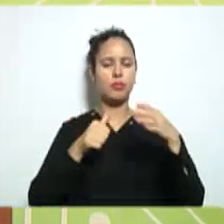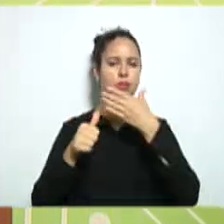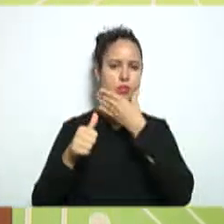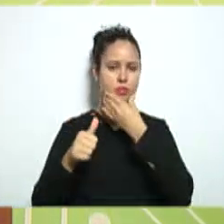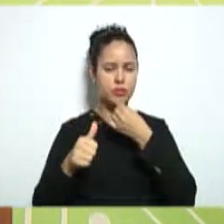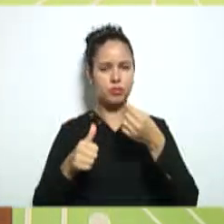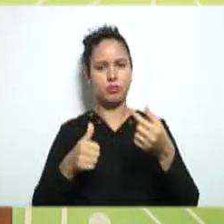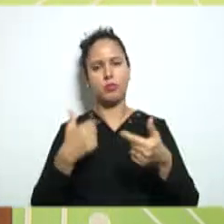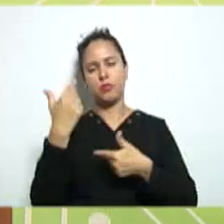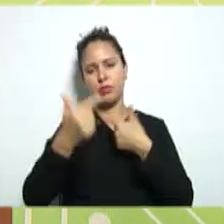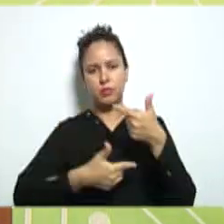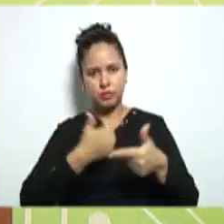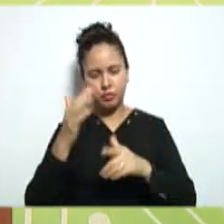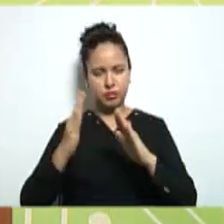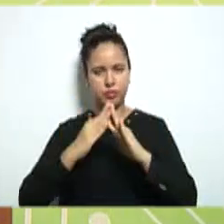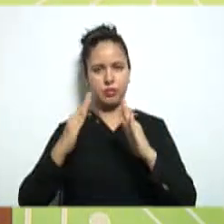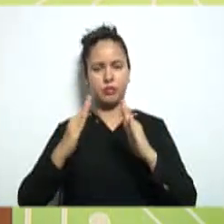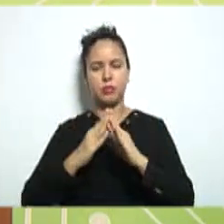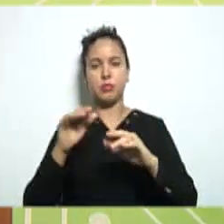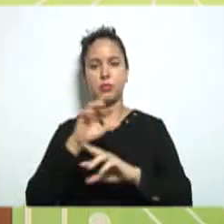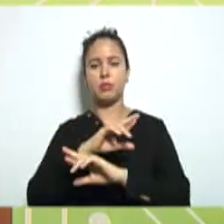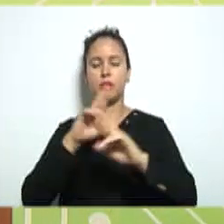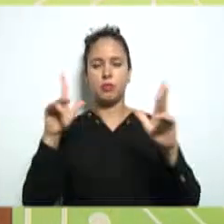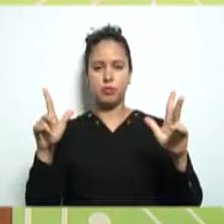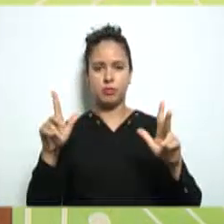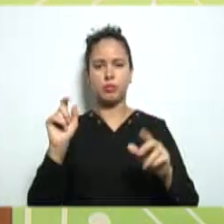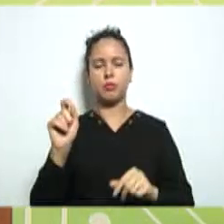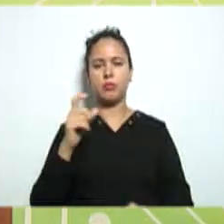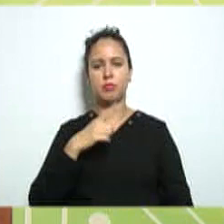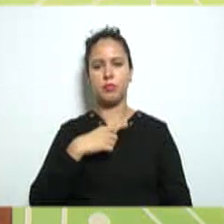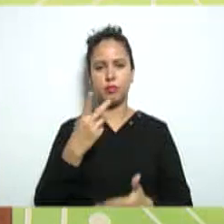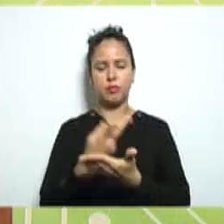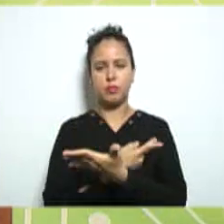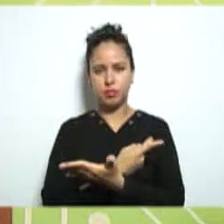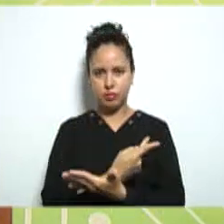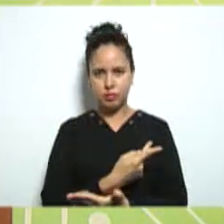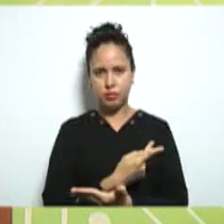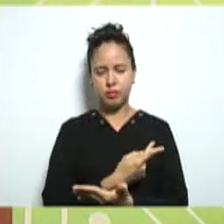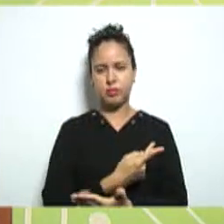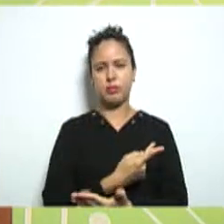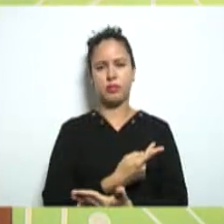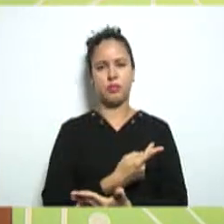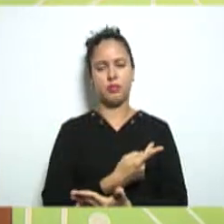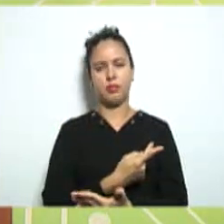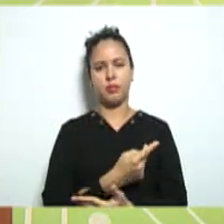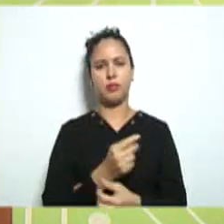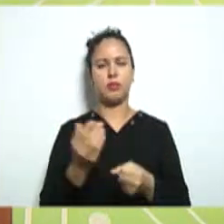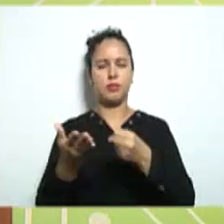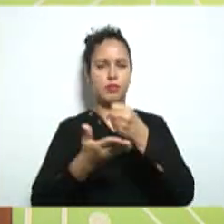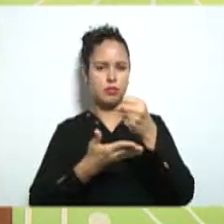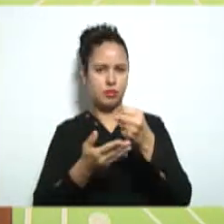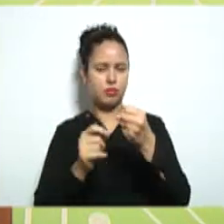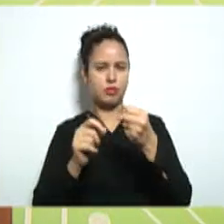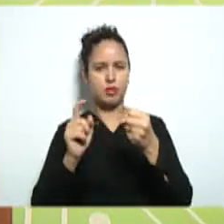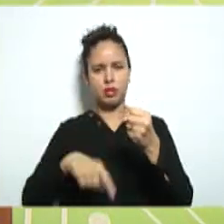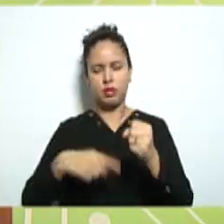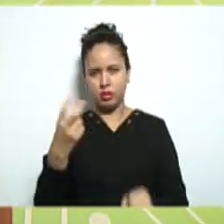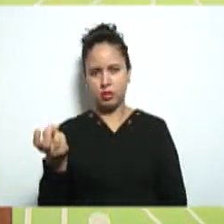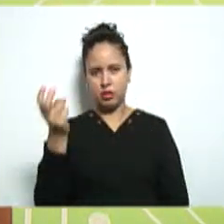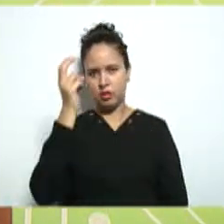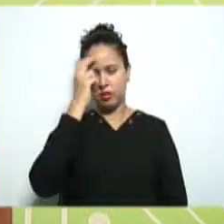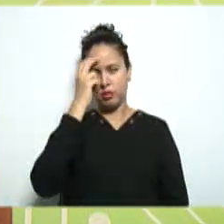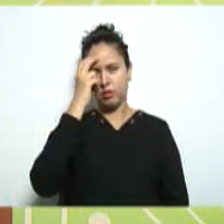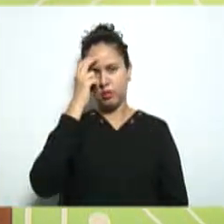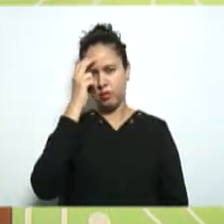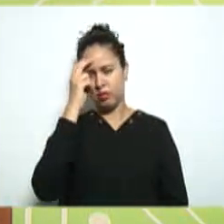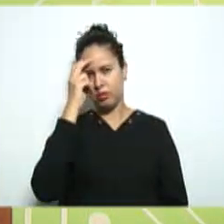trabalho doméstico e essas diferenciações que acontecem estão baseadas em quê? Na cultura. Elas